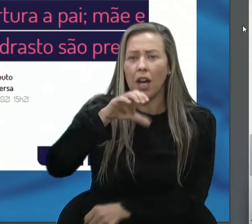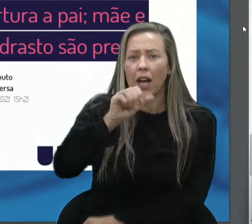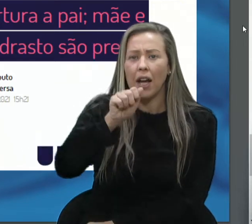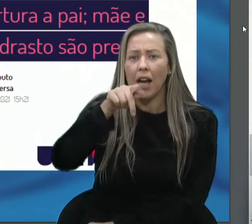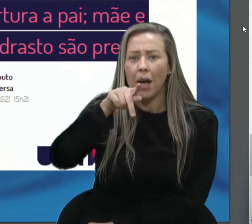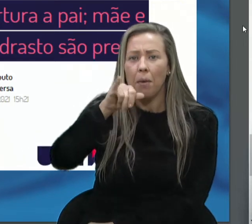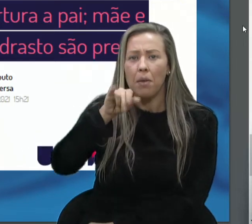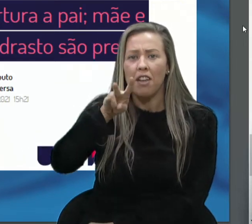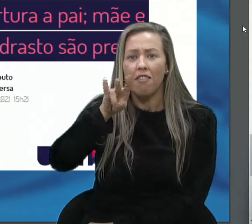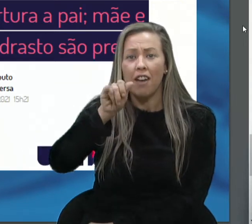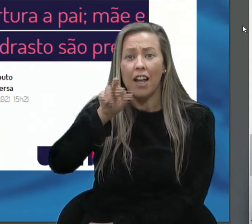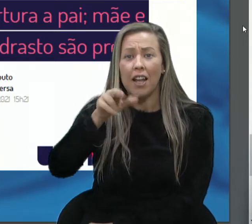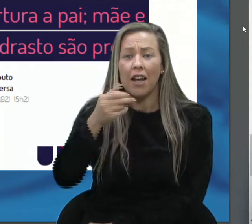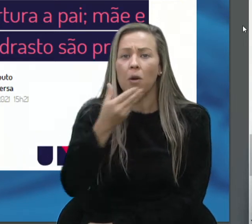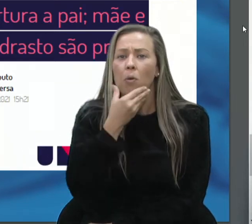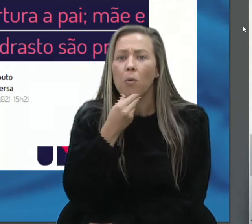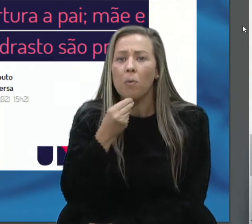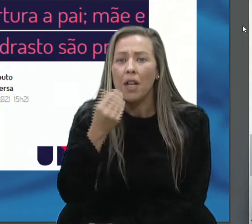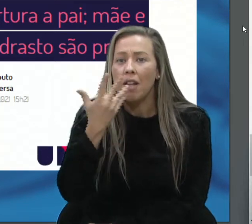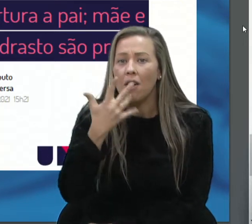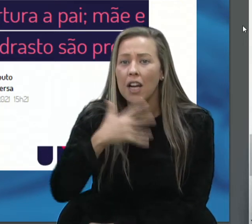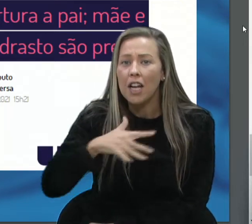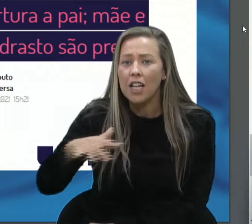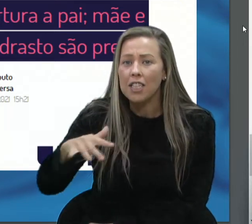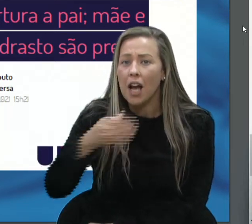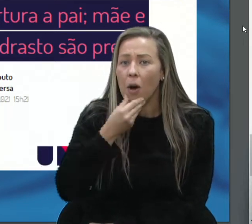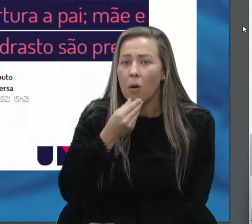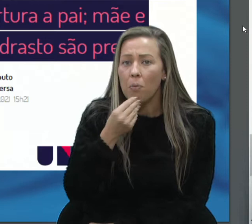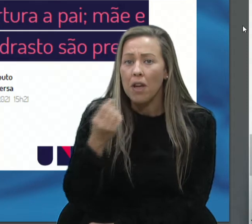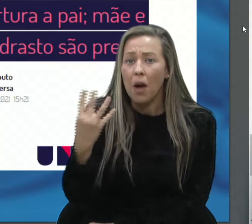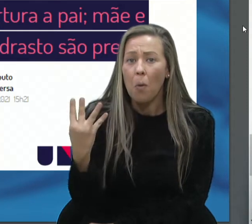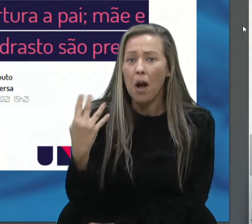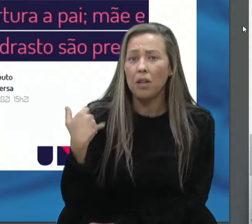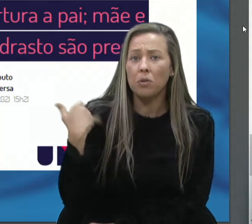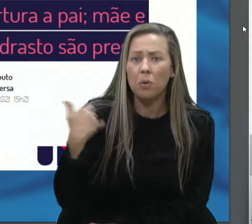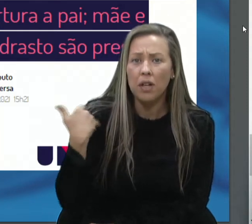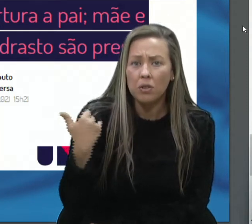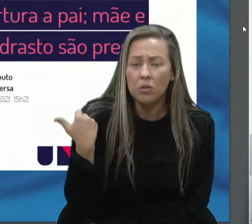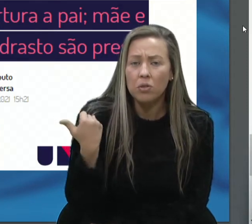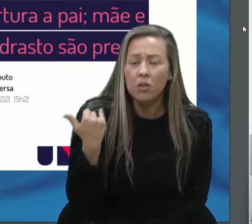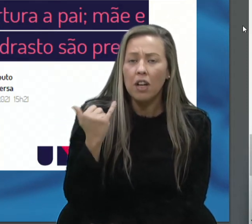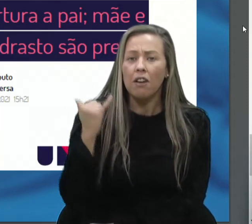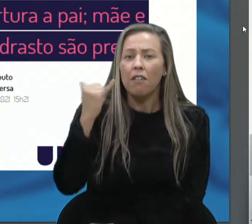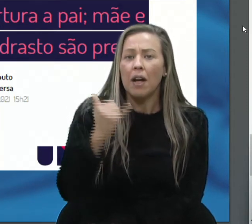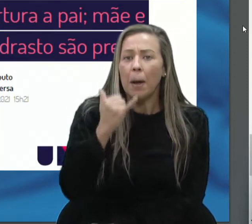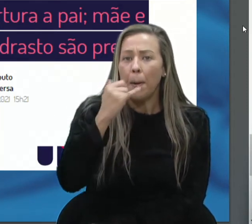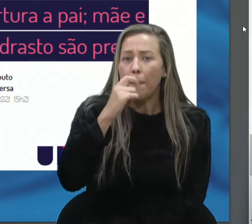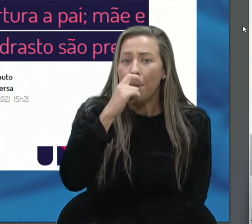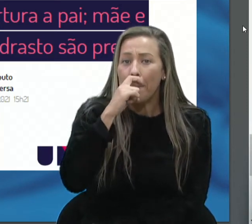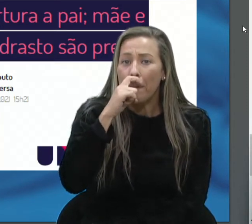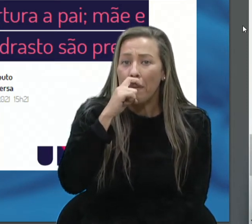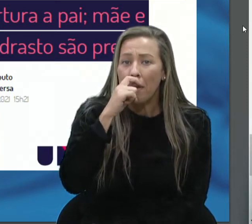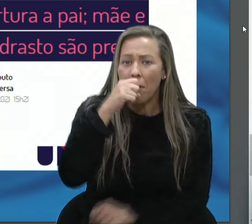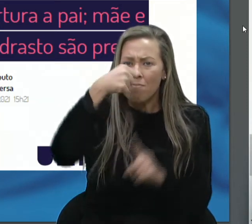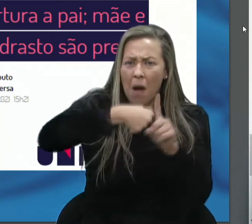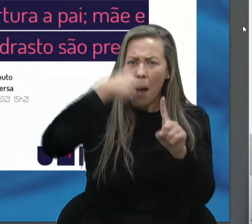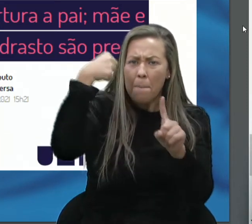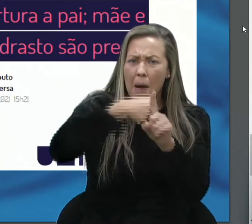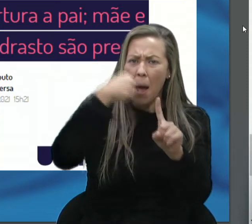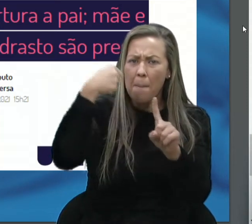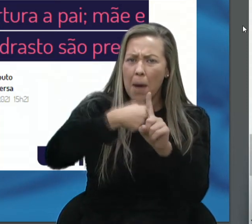de 4 anos que relata que era torturado pelo pai